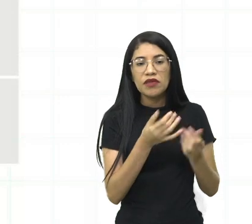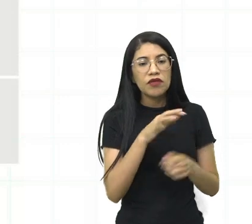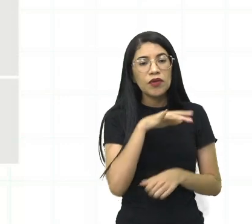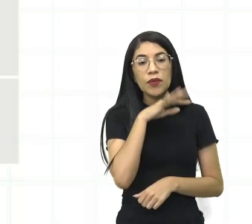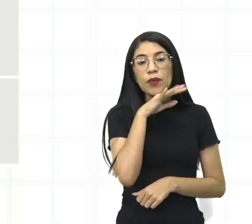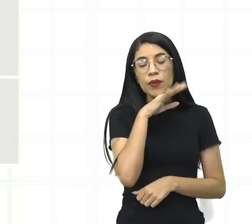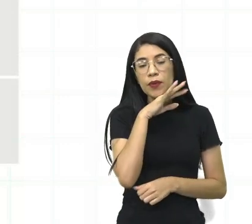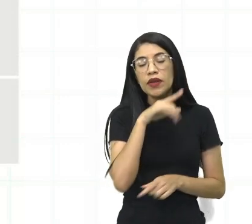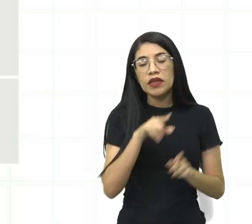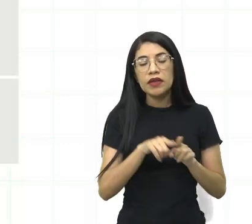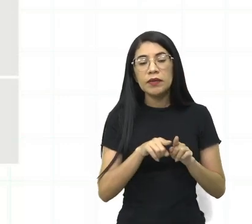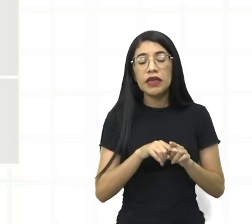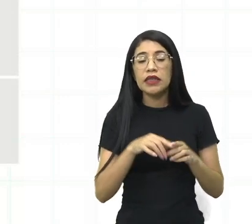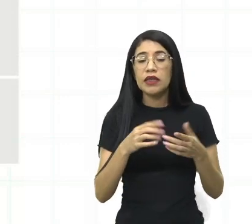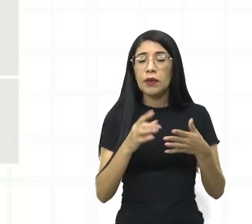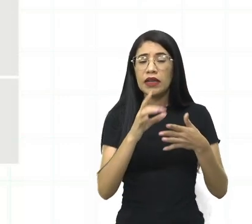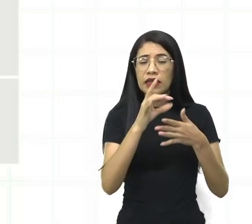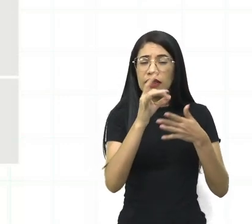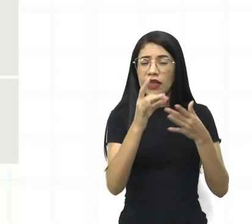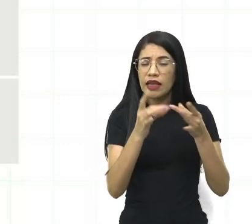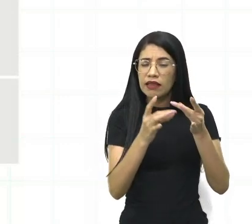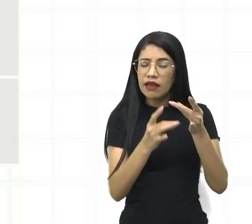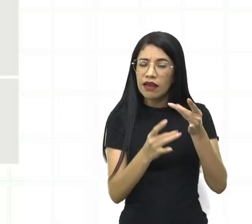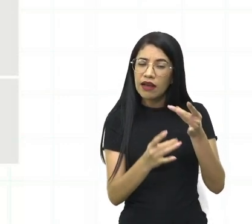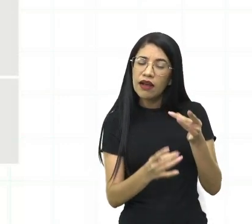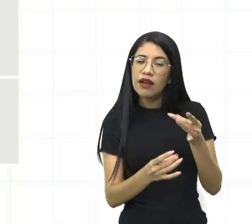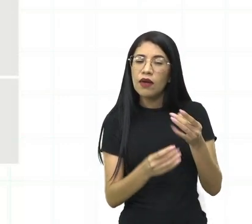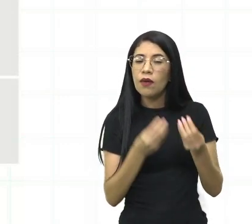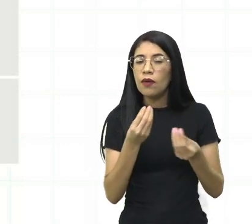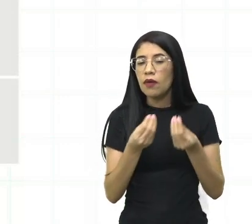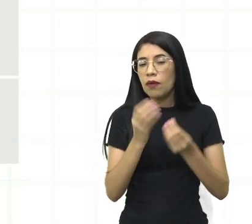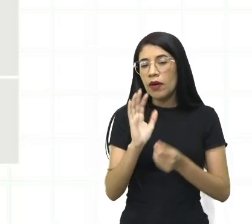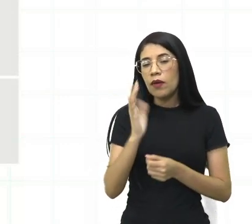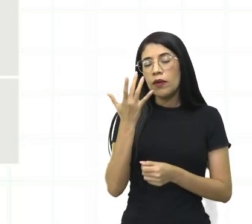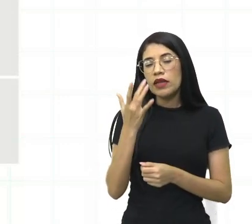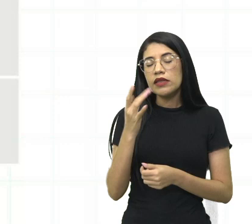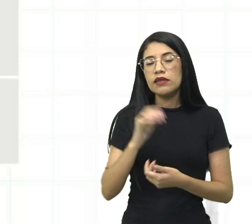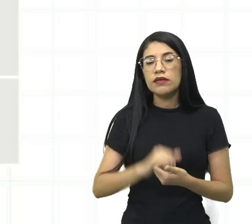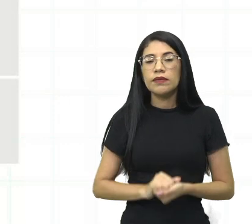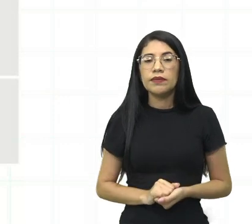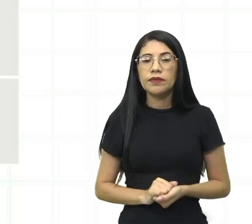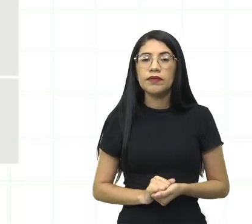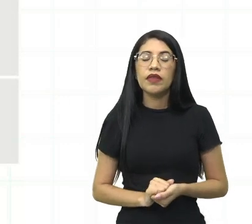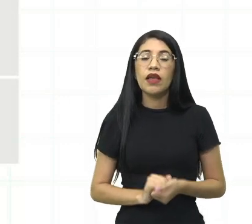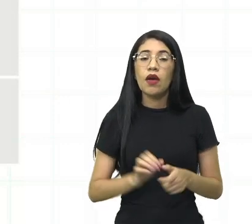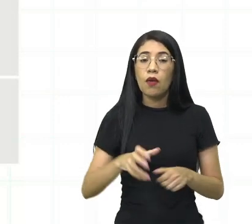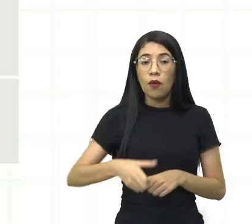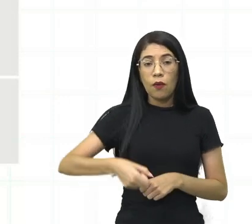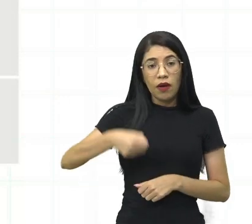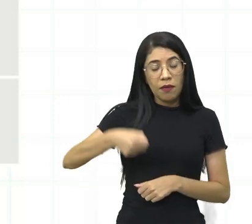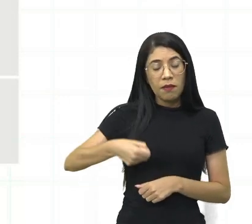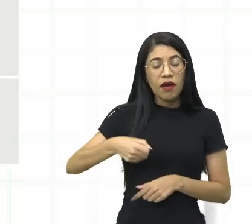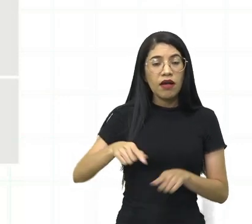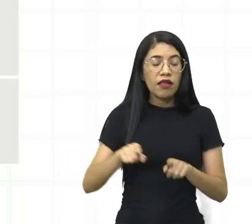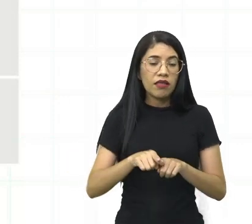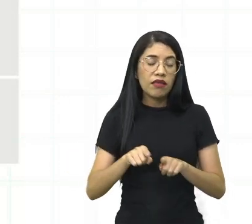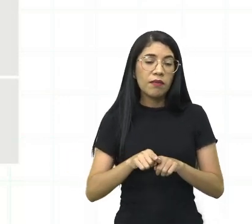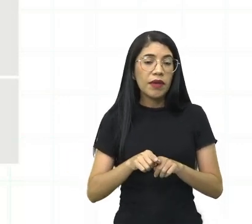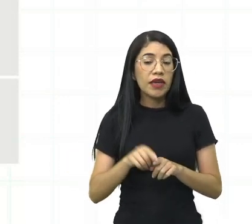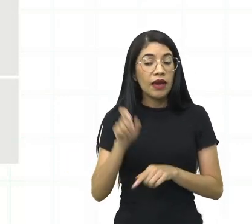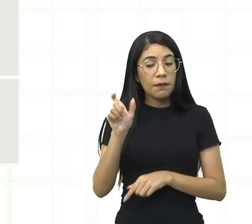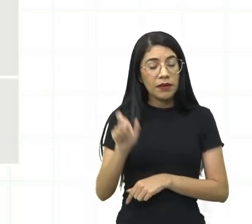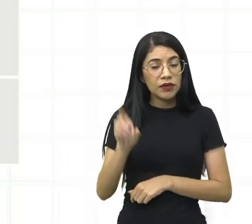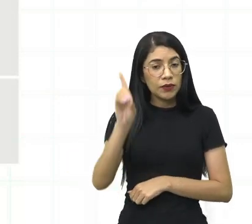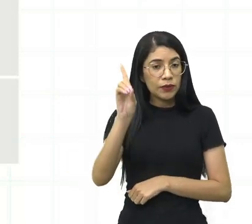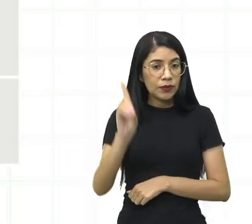aqui que ele vai narrar, vai descrever a situação, tanto com a mala quanto com o diretor.